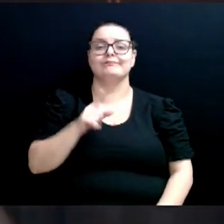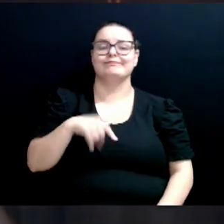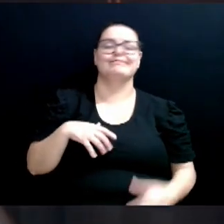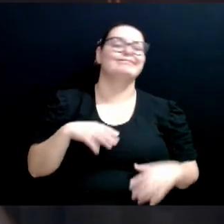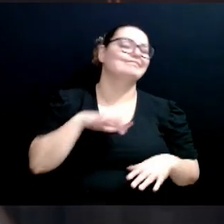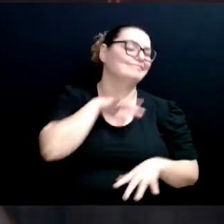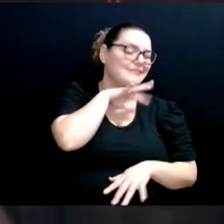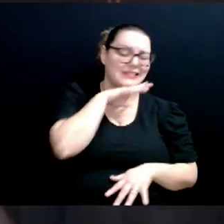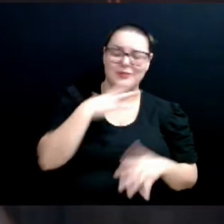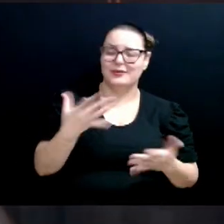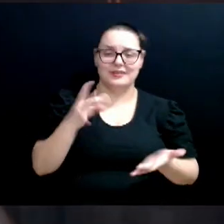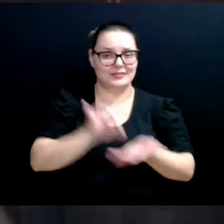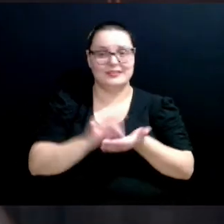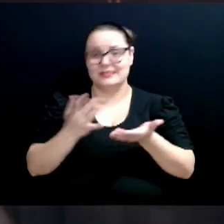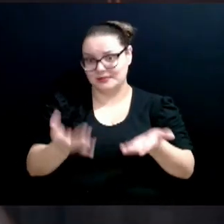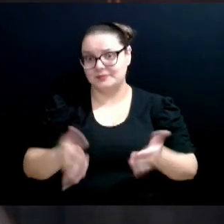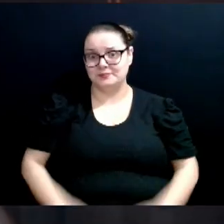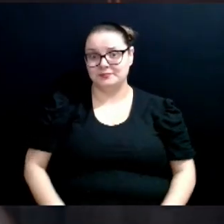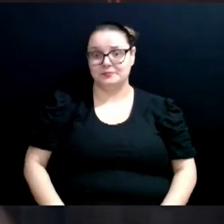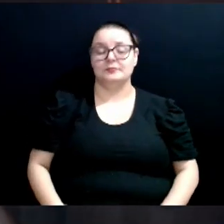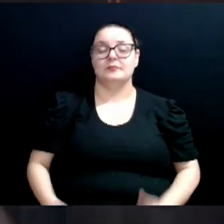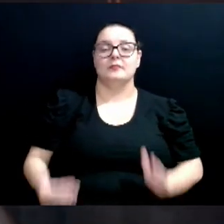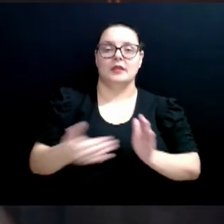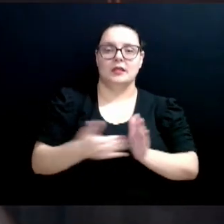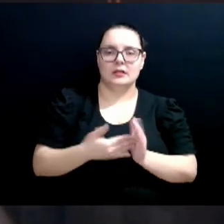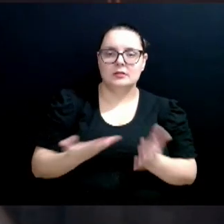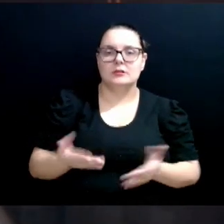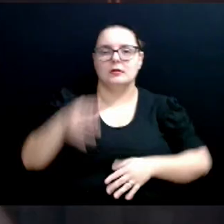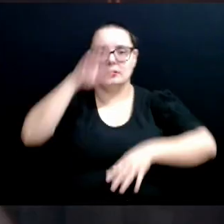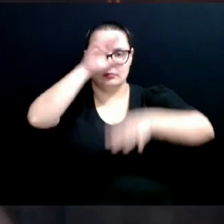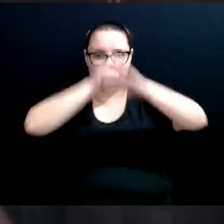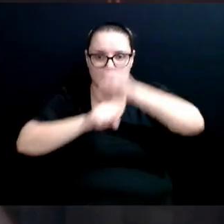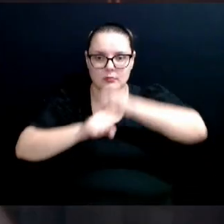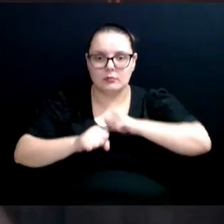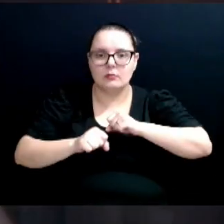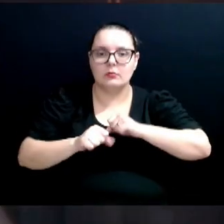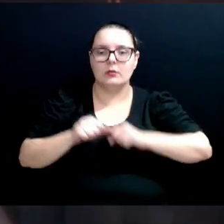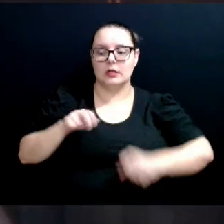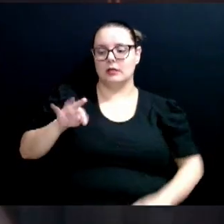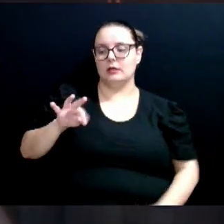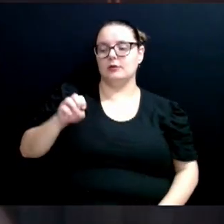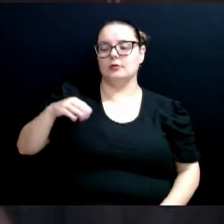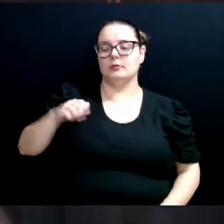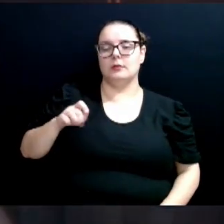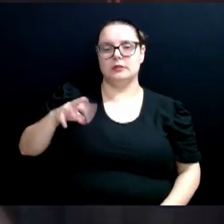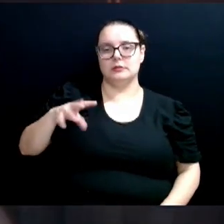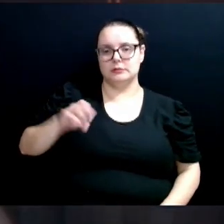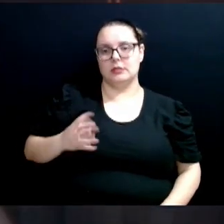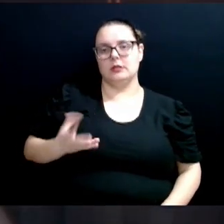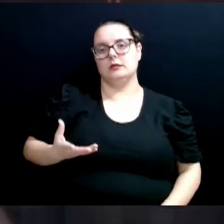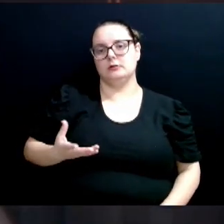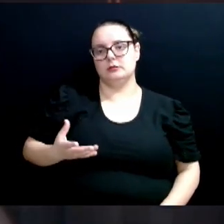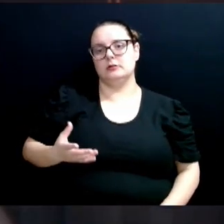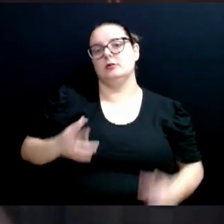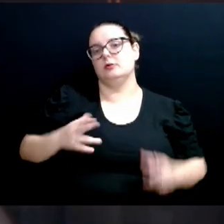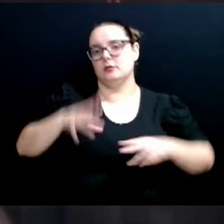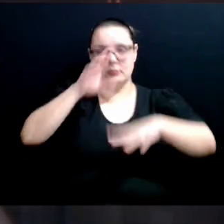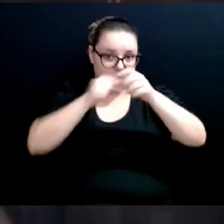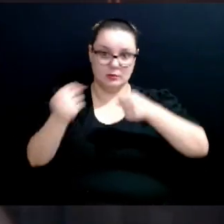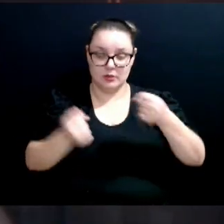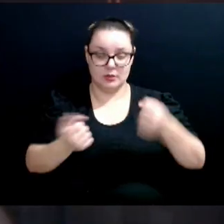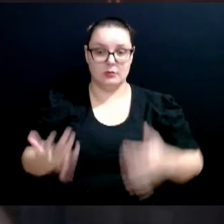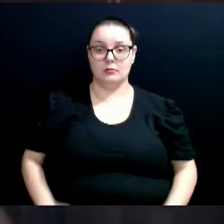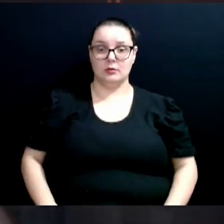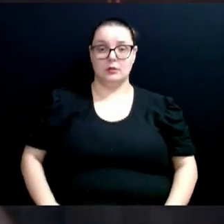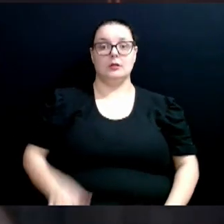é essa, né? Até que isso vire um aprendizado mais automatizado na nossa vida, que a gente, igual aprender a dirigir, que eu aprendo a